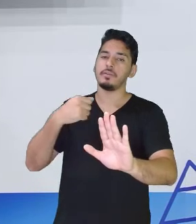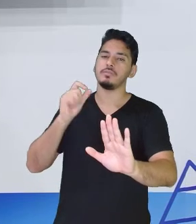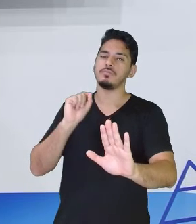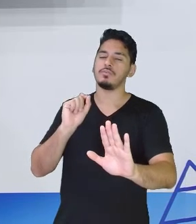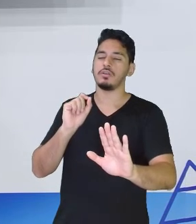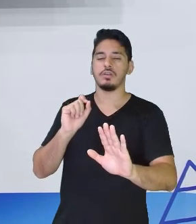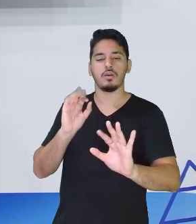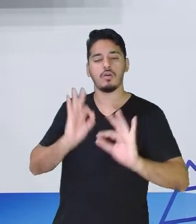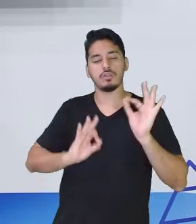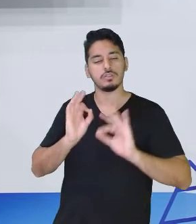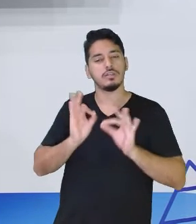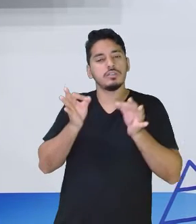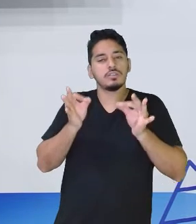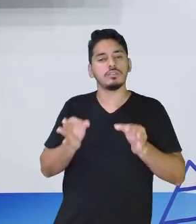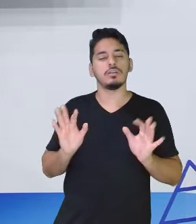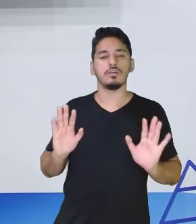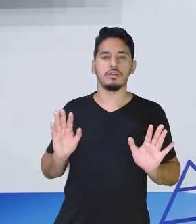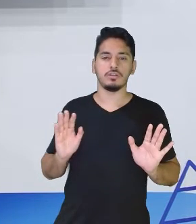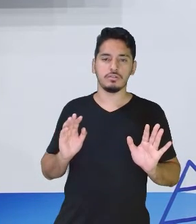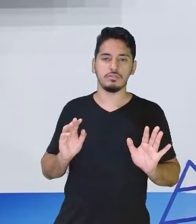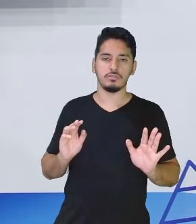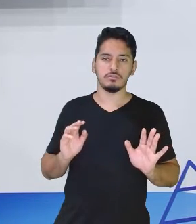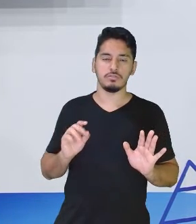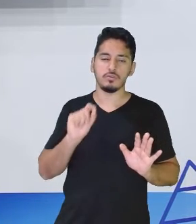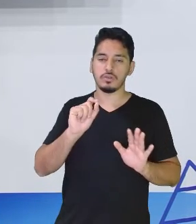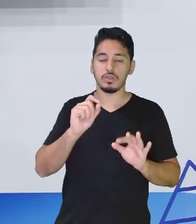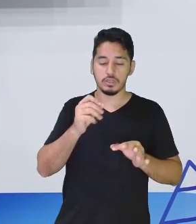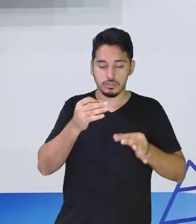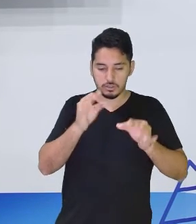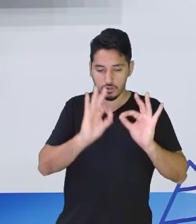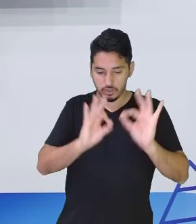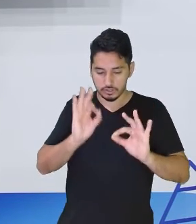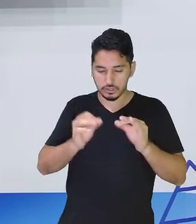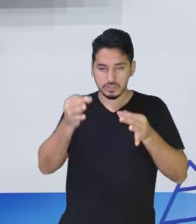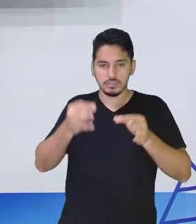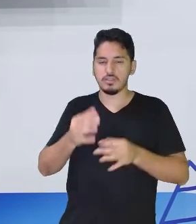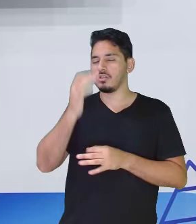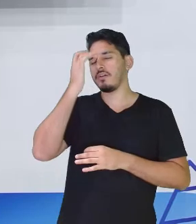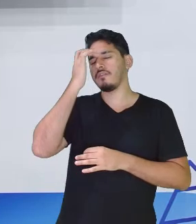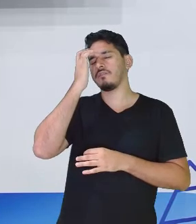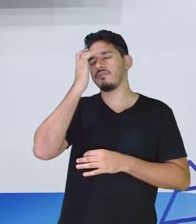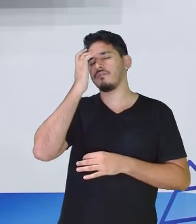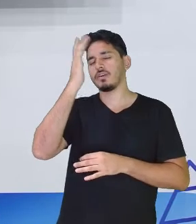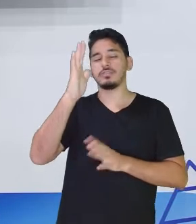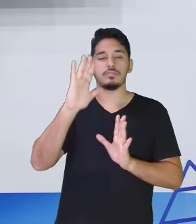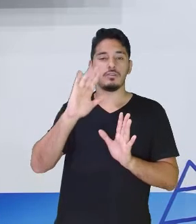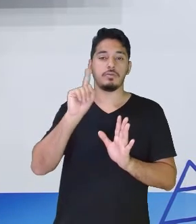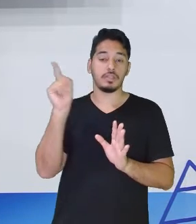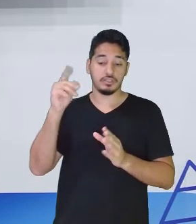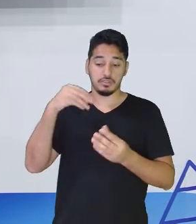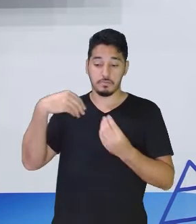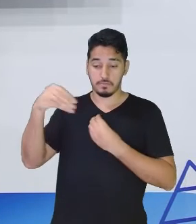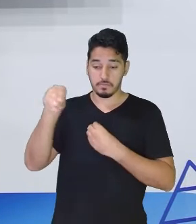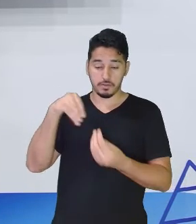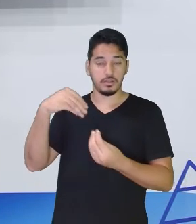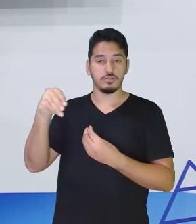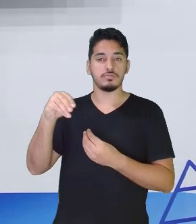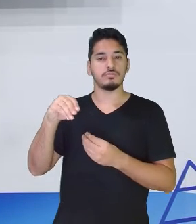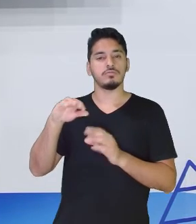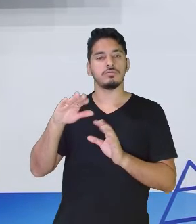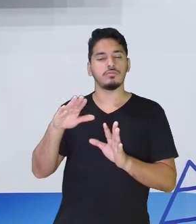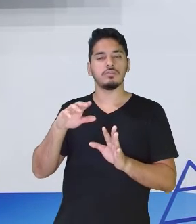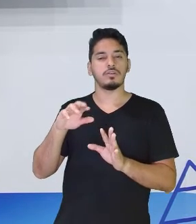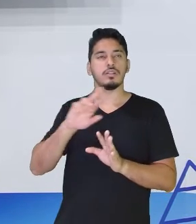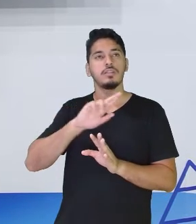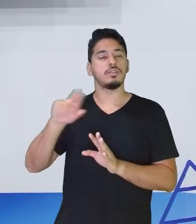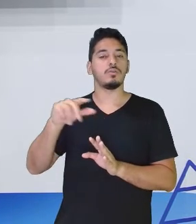o destino correto. E dar esse destino correto é facilitar, né, para que esse plástico ele